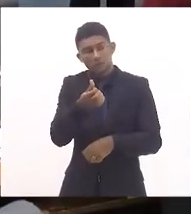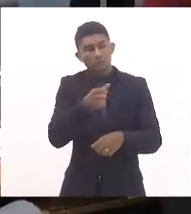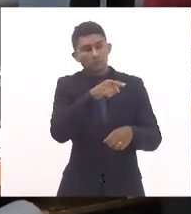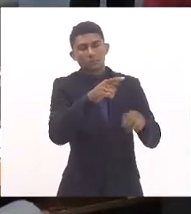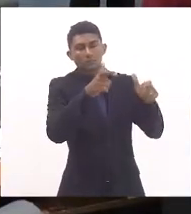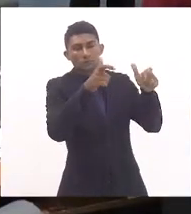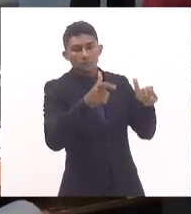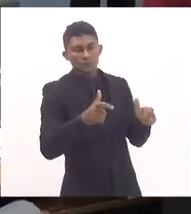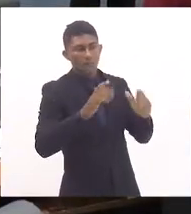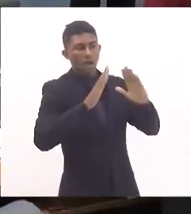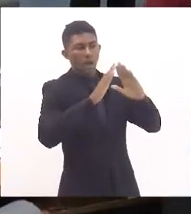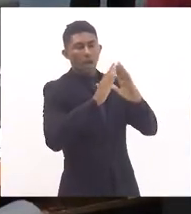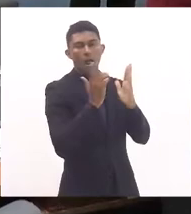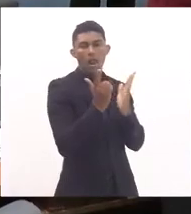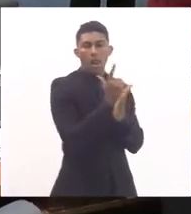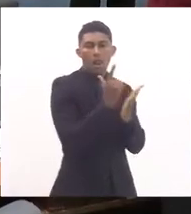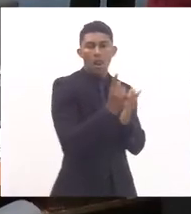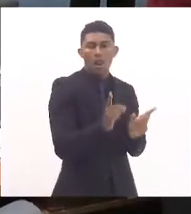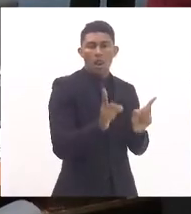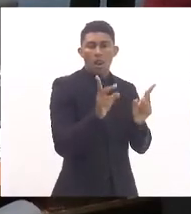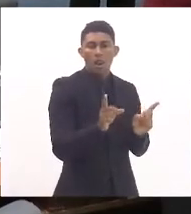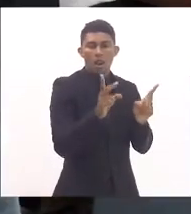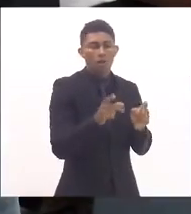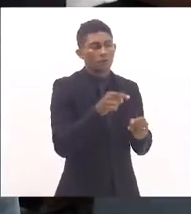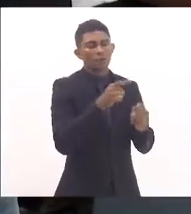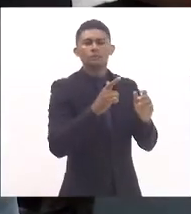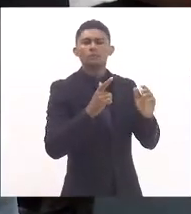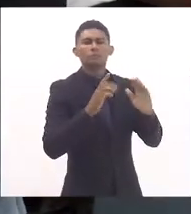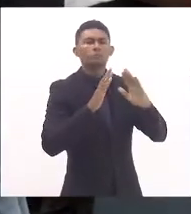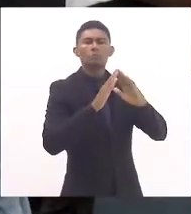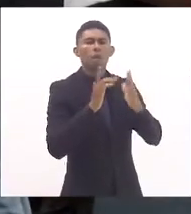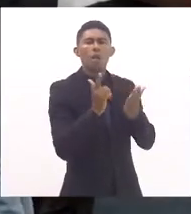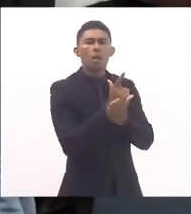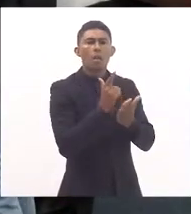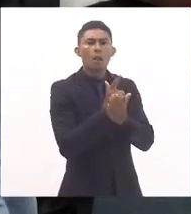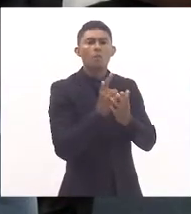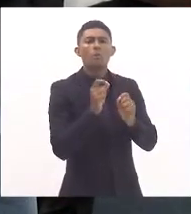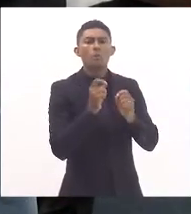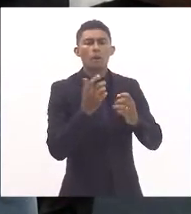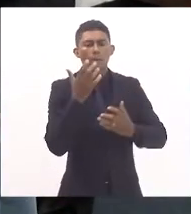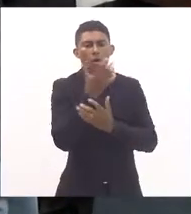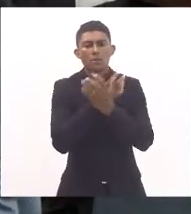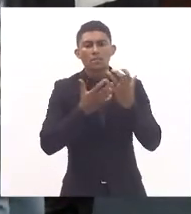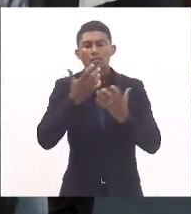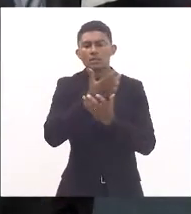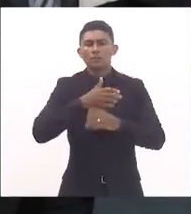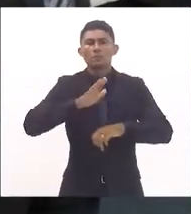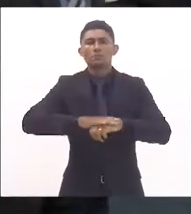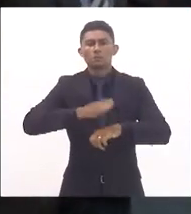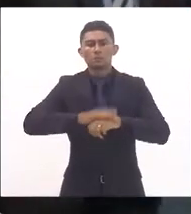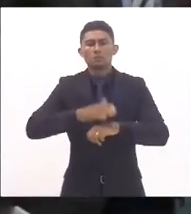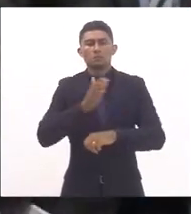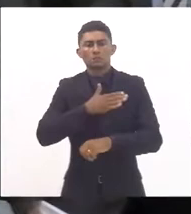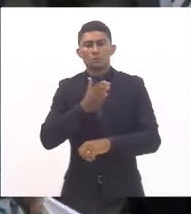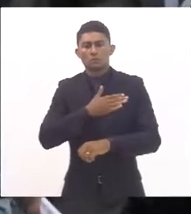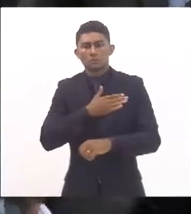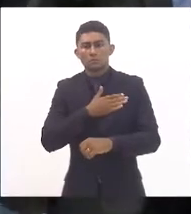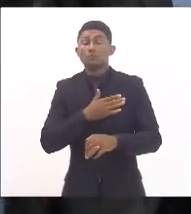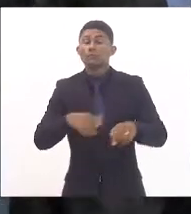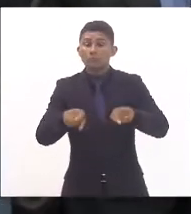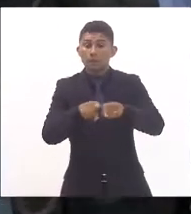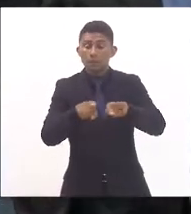Folha Seca, de um livro de poesias de minha autoria e de um filho